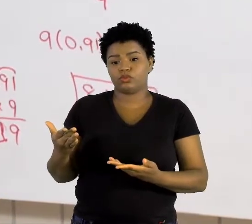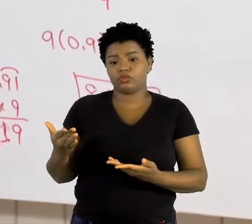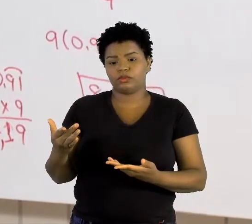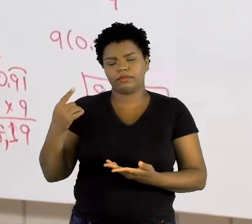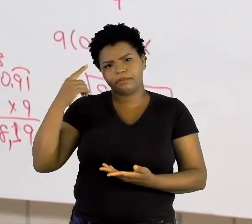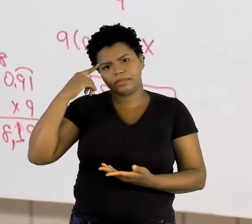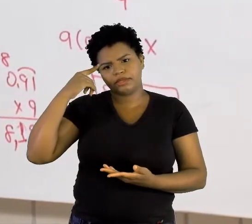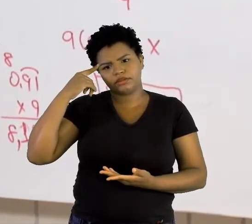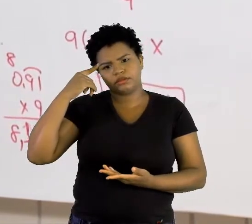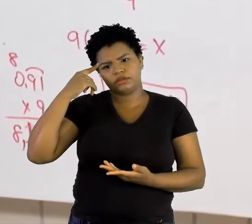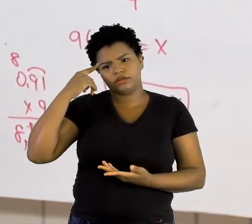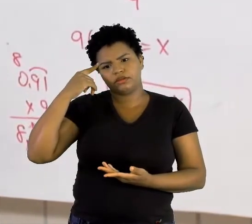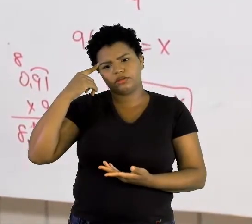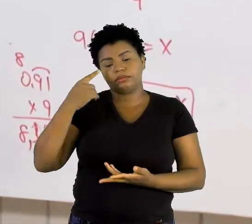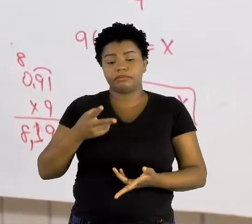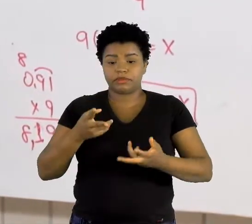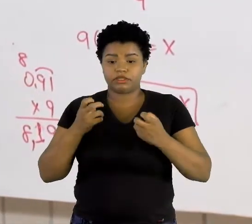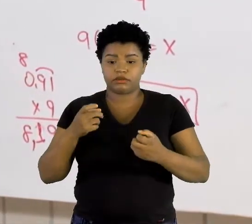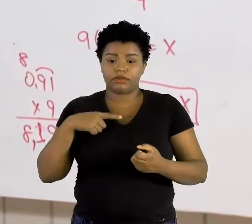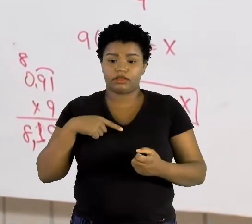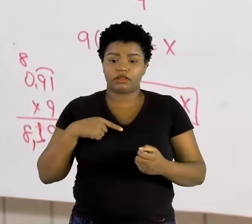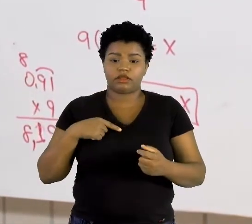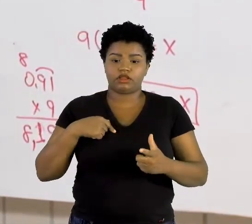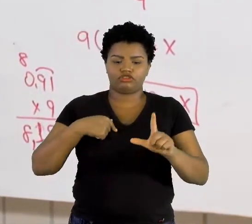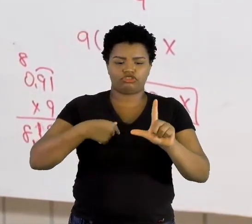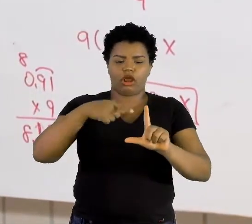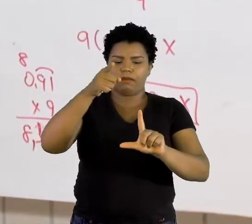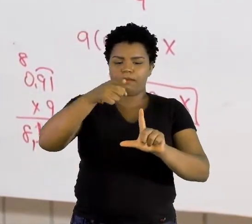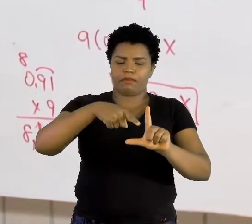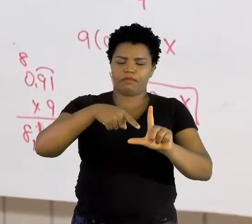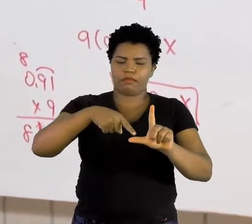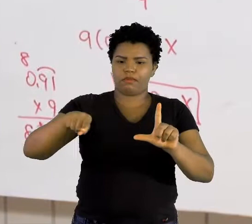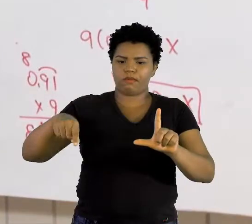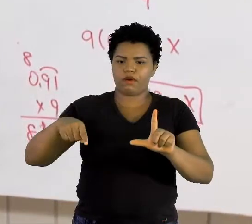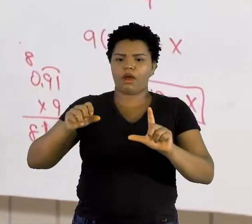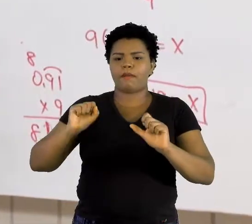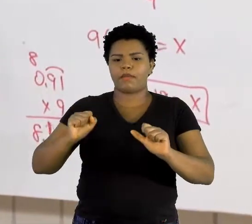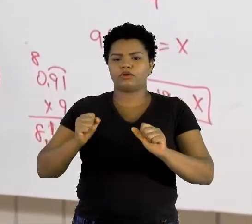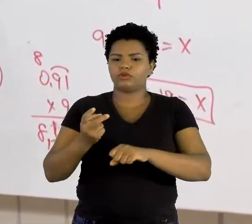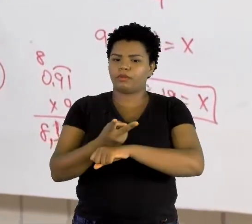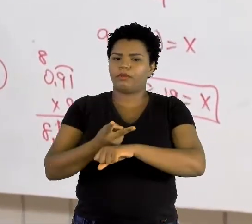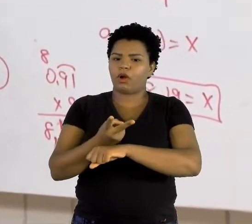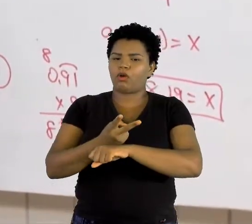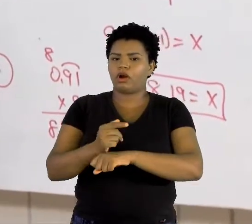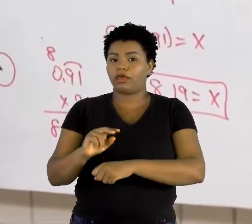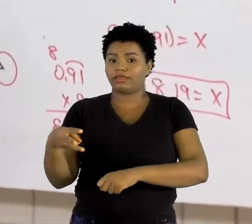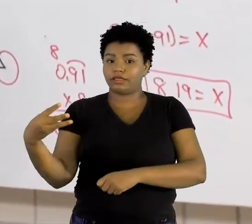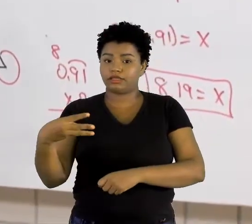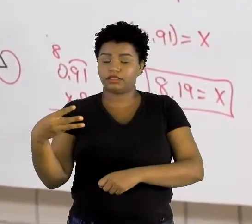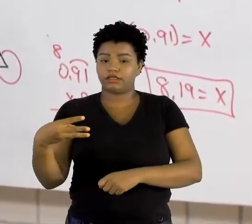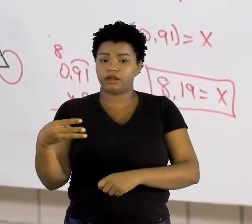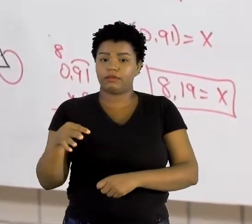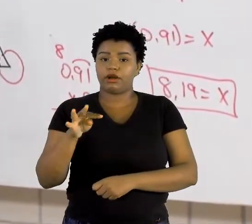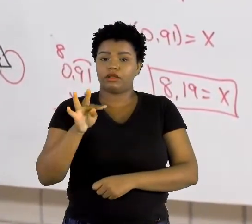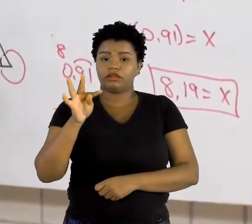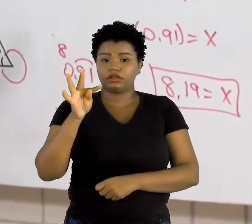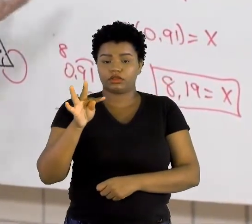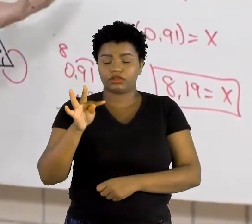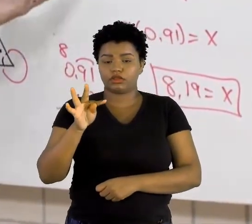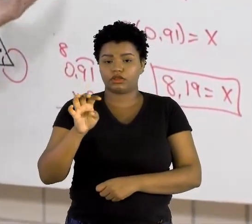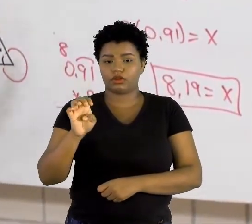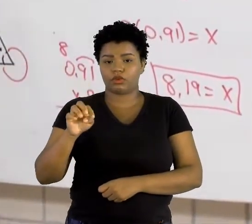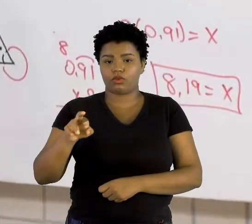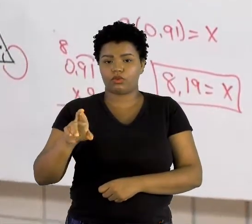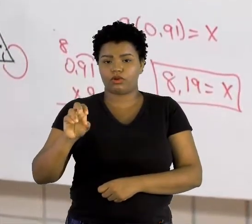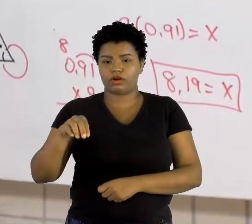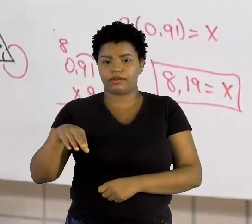perceba que eu tenho o valor de duas retas, eu já posso buscar a terceira pelo teorema de Pitágoras, tudo bem? Porém, eu vou me